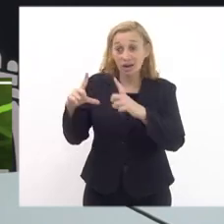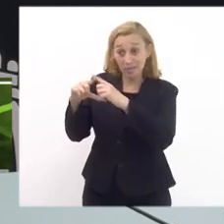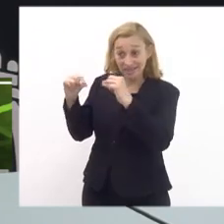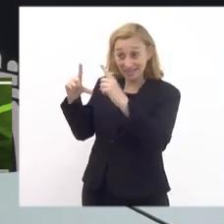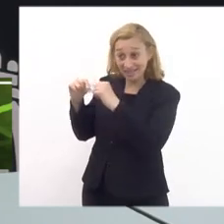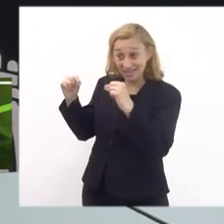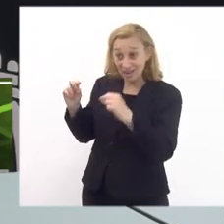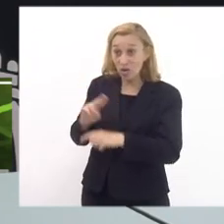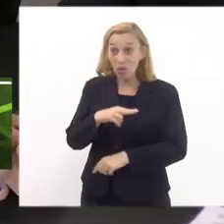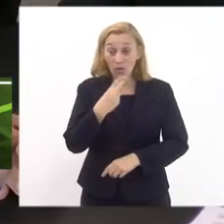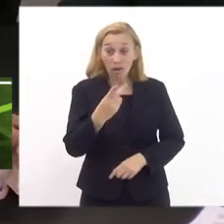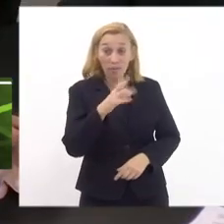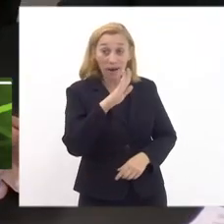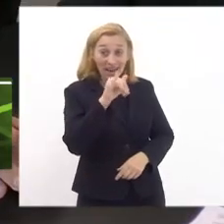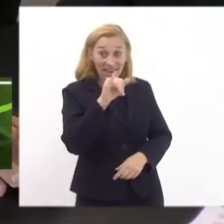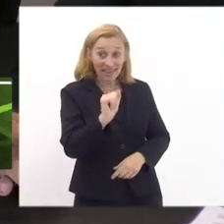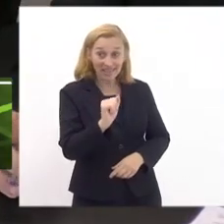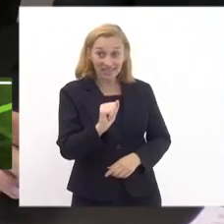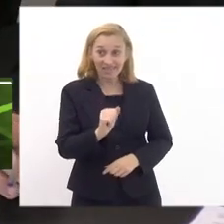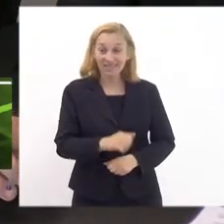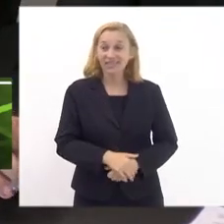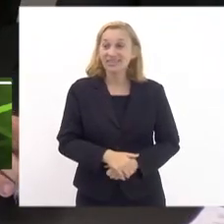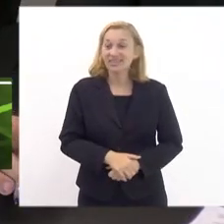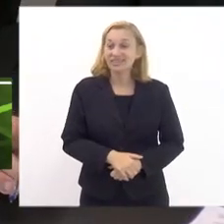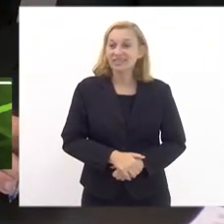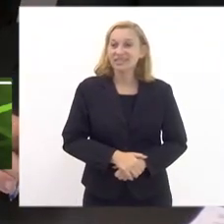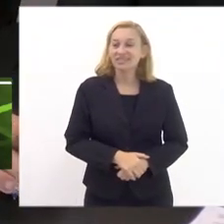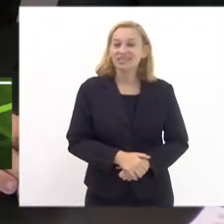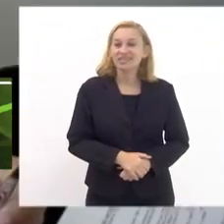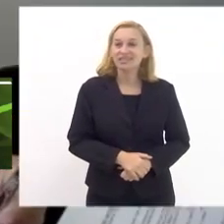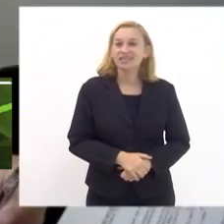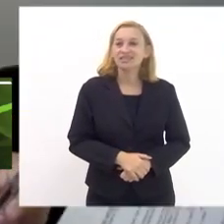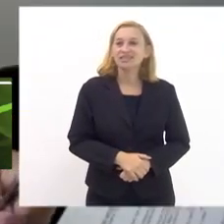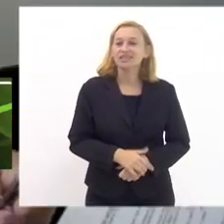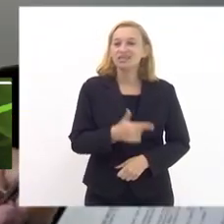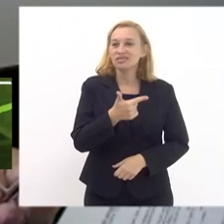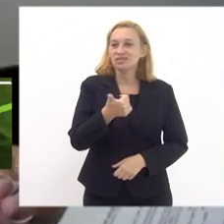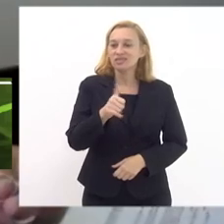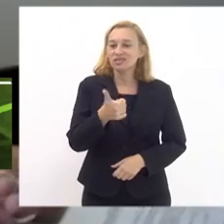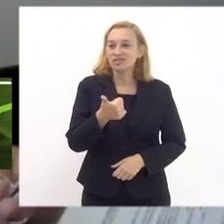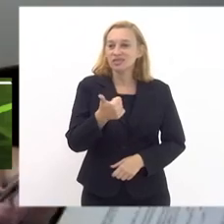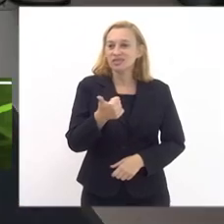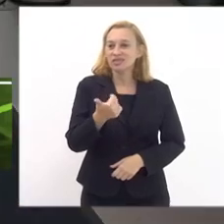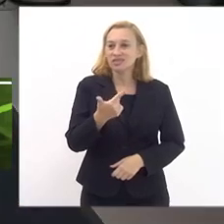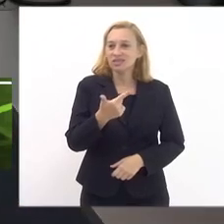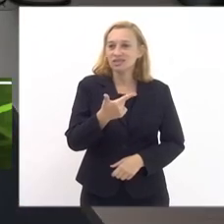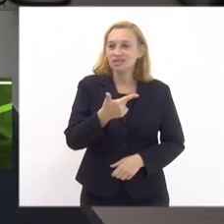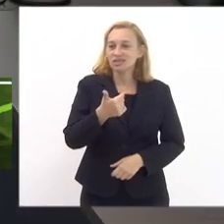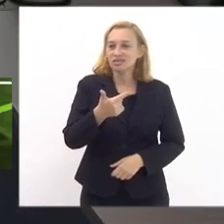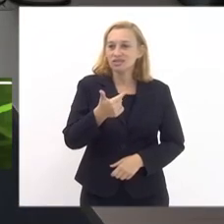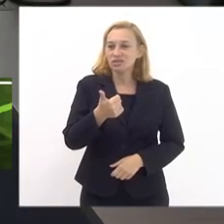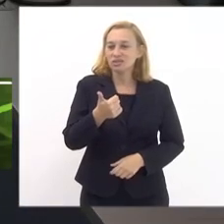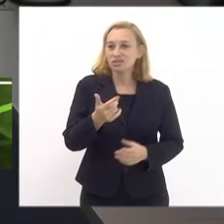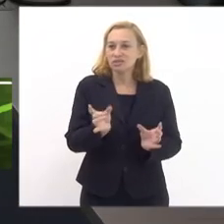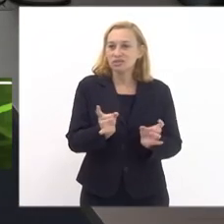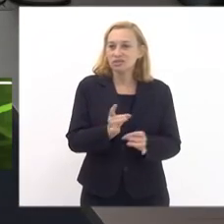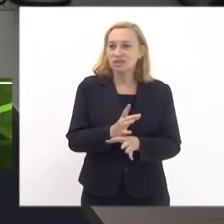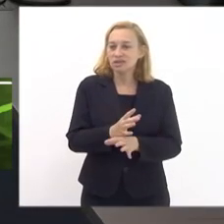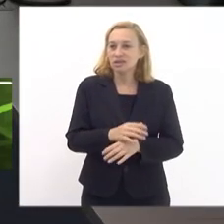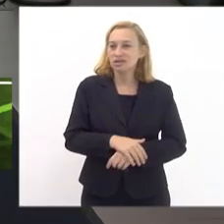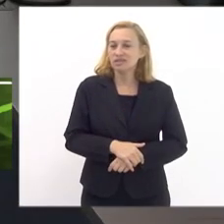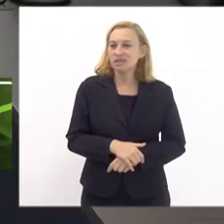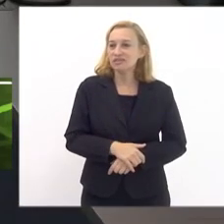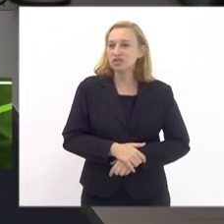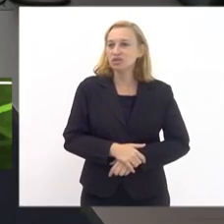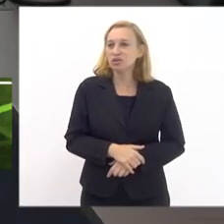Ou a Bahia. Ou a Bahia. Vamos fazer, então, 22 e encerramos. Está ótimo. 22 da pauta. Acaba o quórum, né? É, acaba o